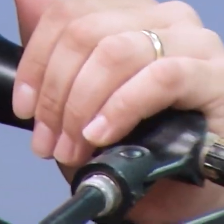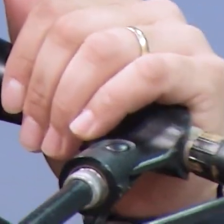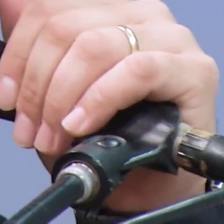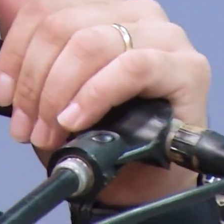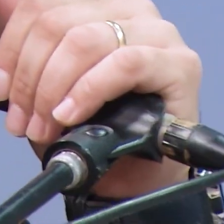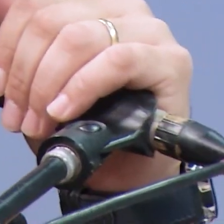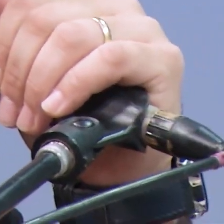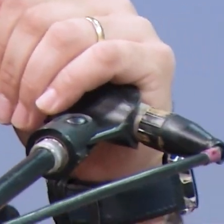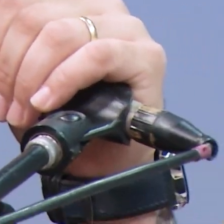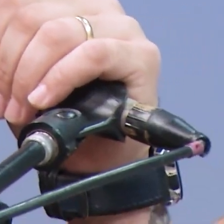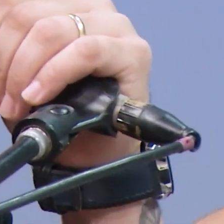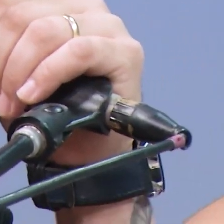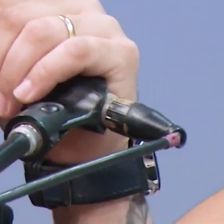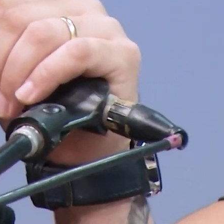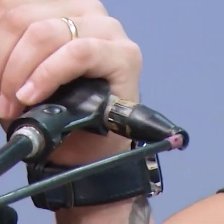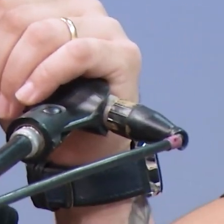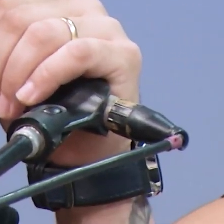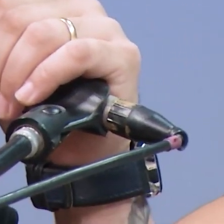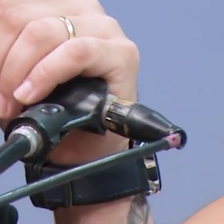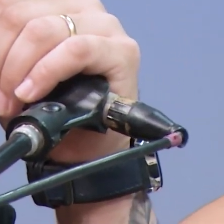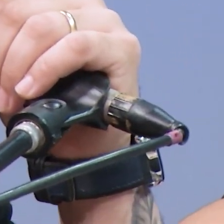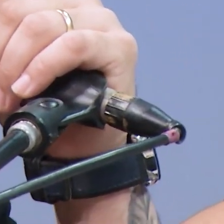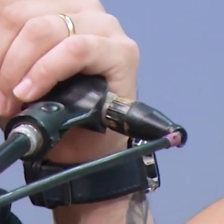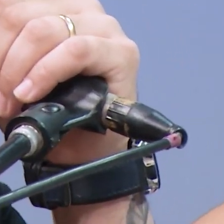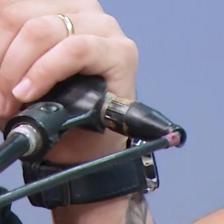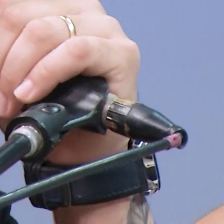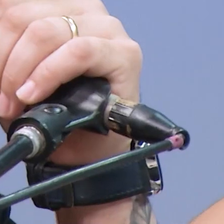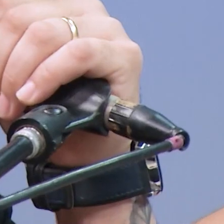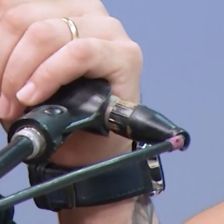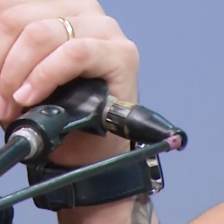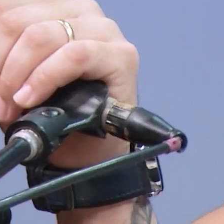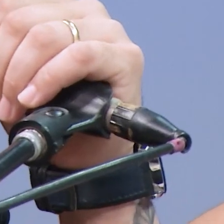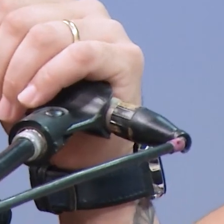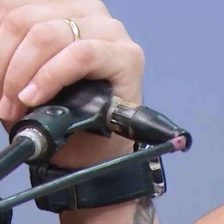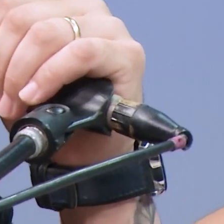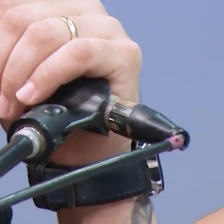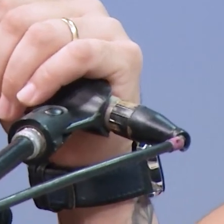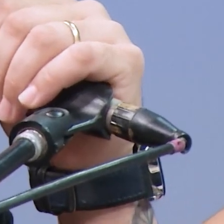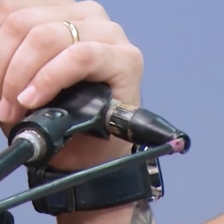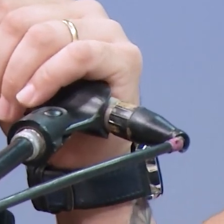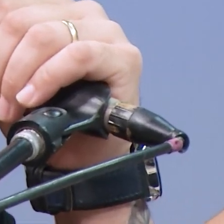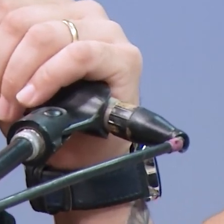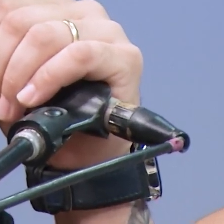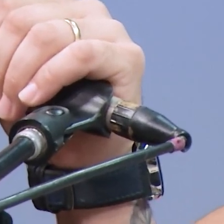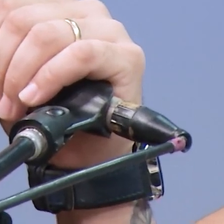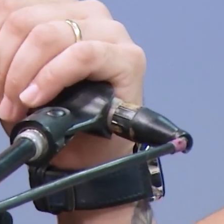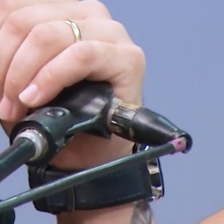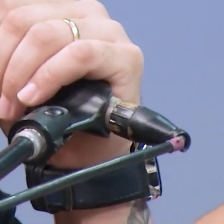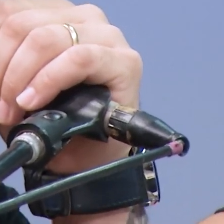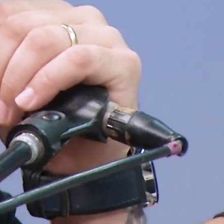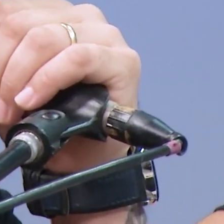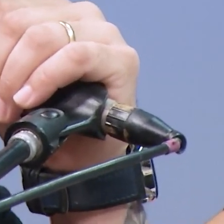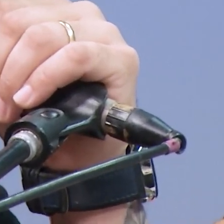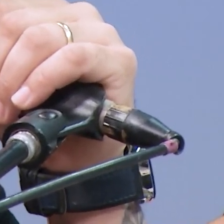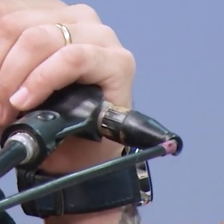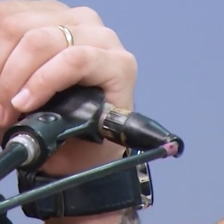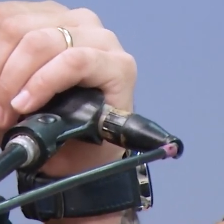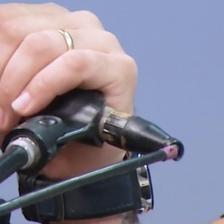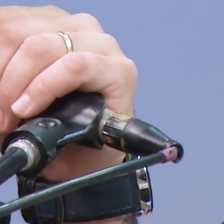Tudo conspirava a favor de nós dois. Eu só não esperava o que viria depois.